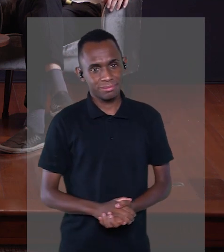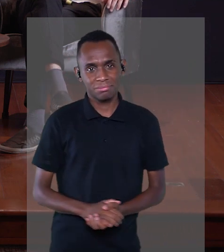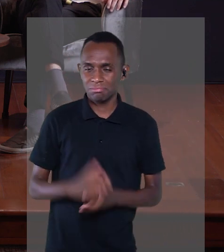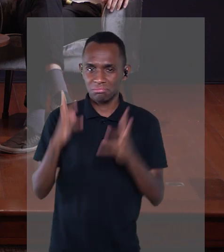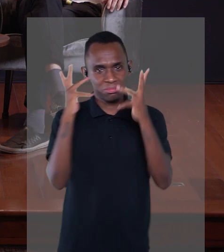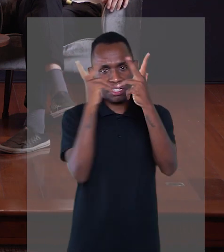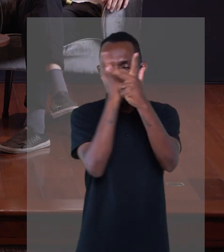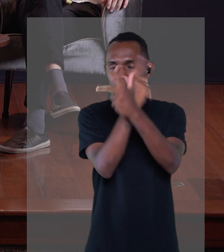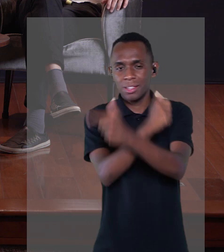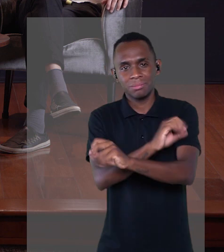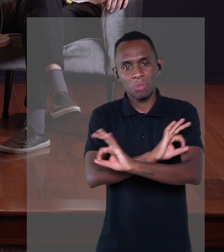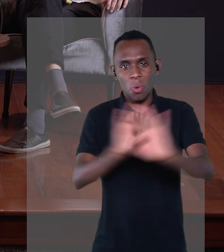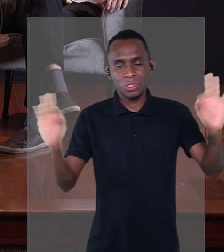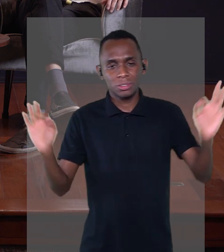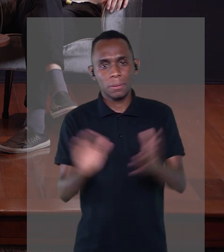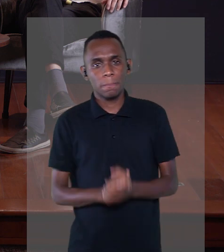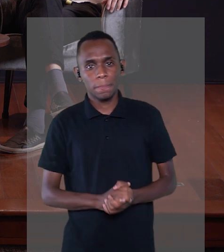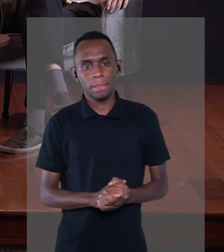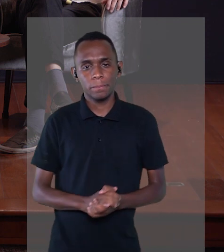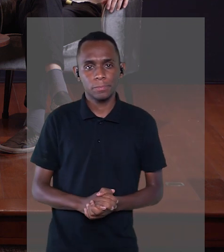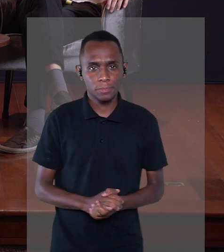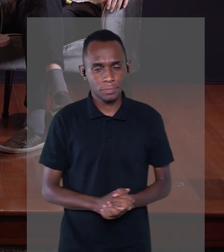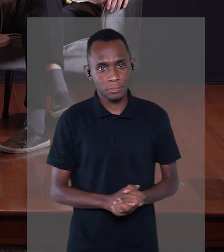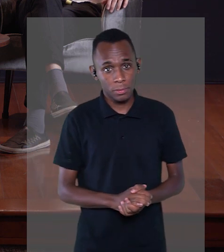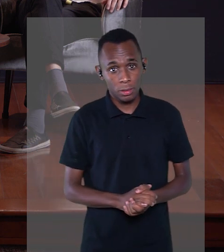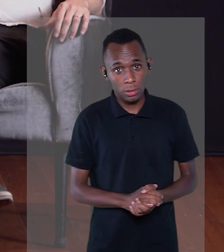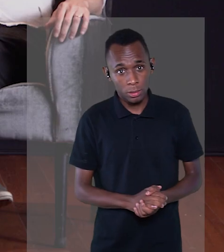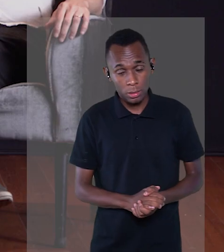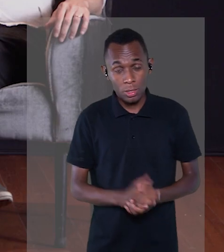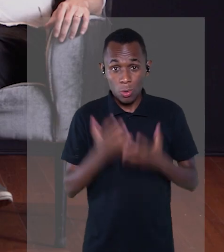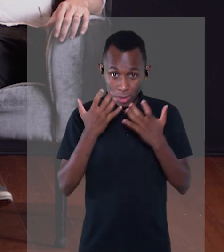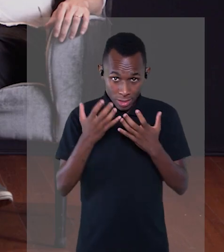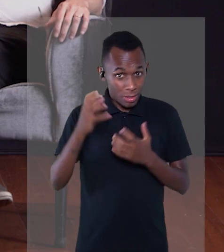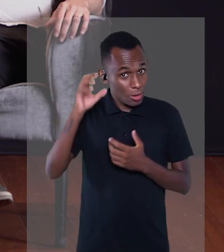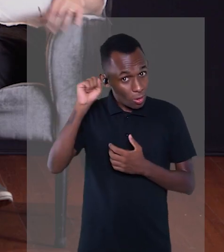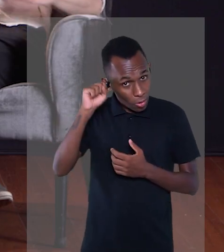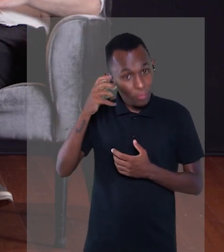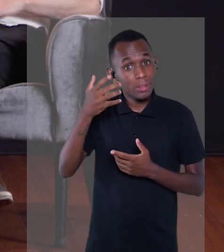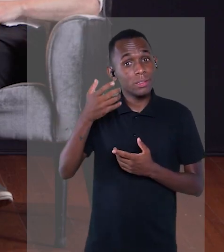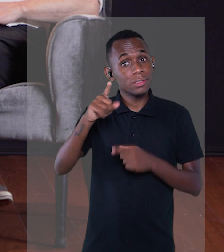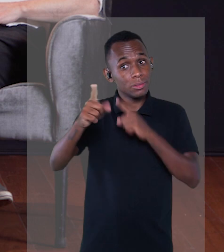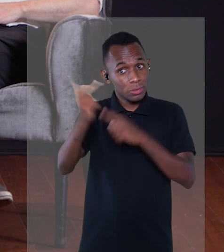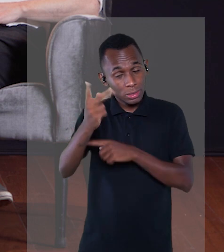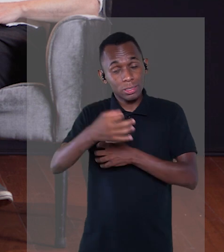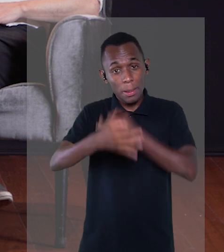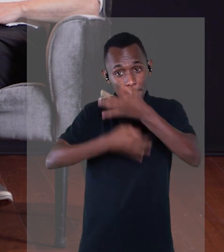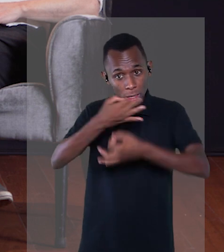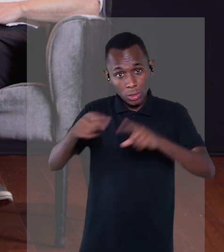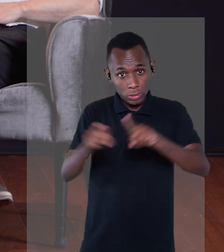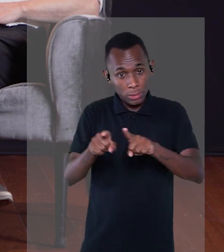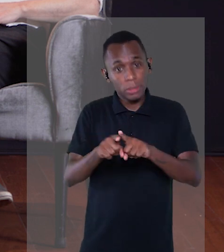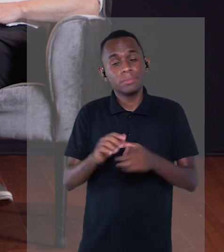Essa é linda. Uma que eu gostaria de ouvir, quero que vocês comentem também. Os dois,